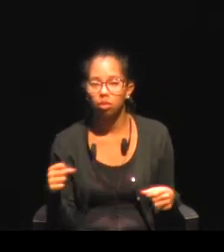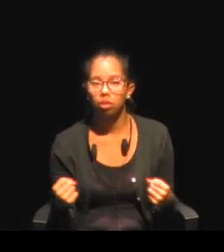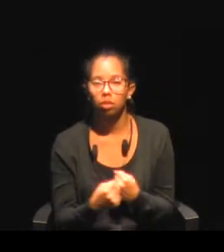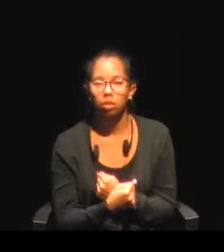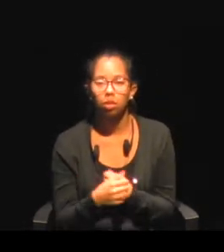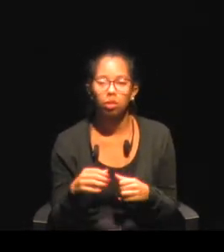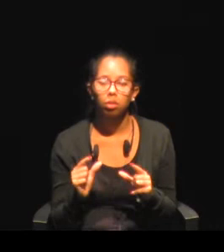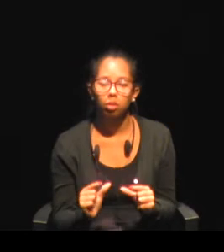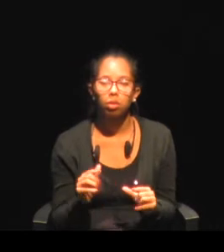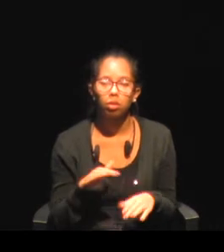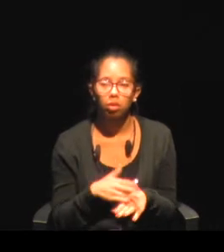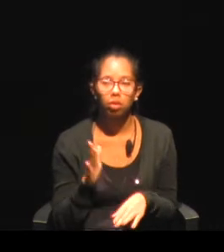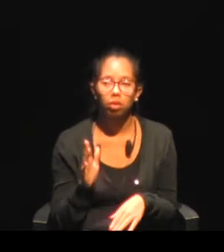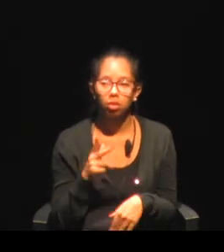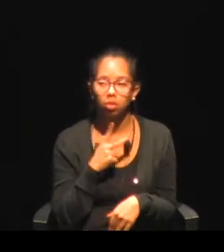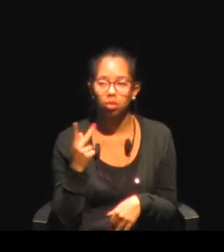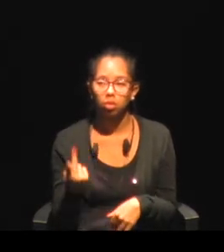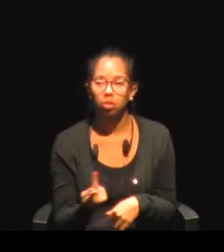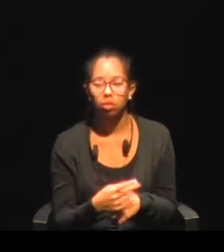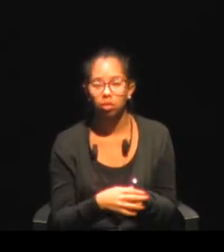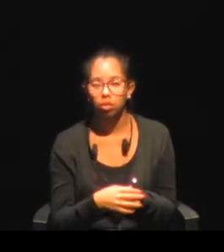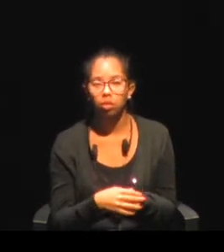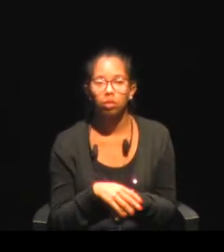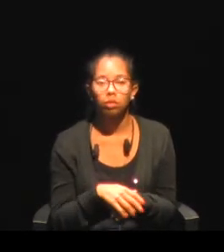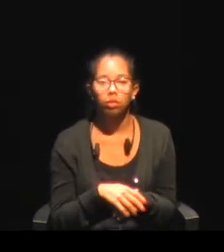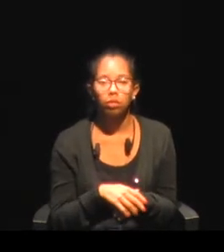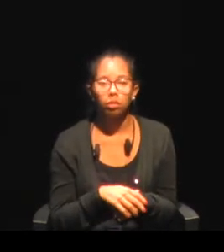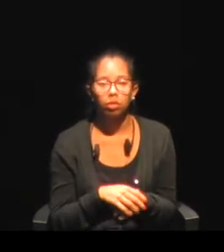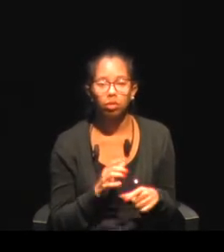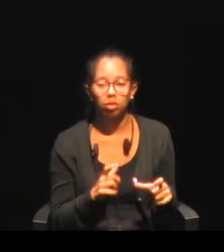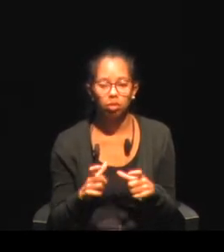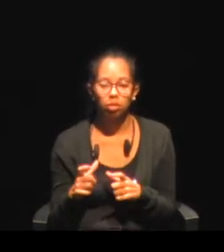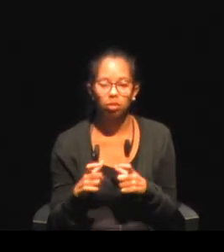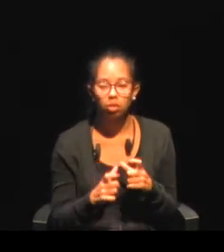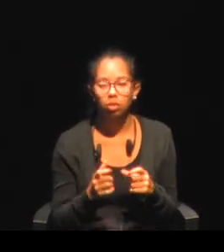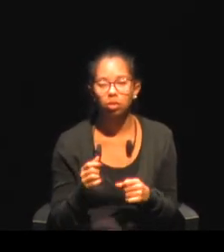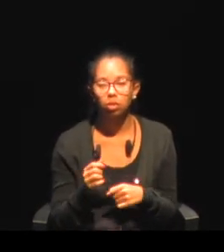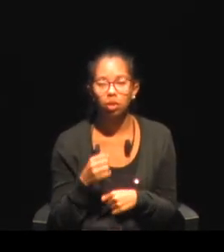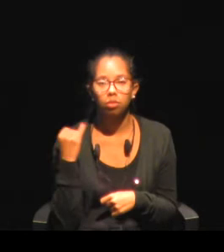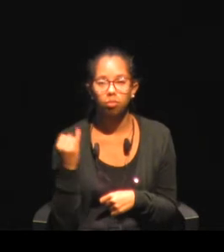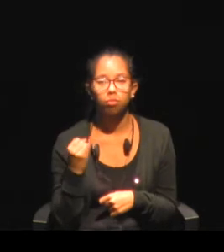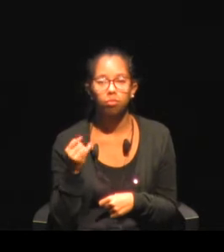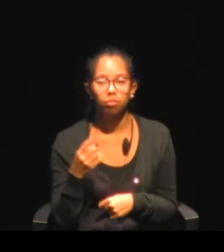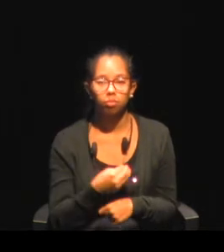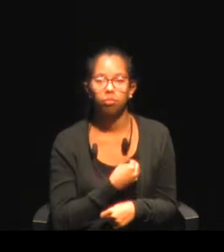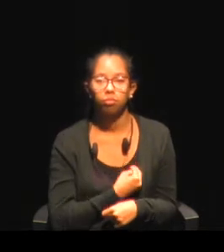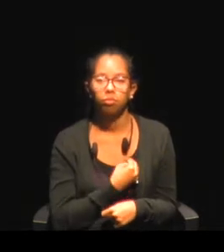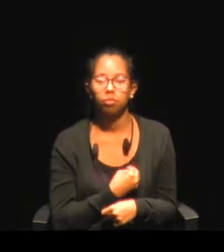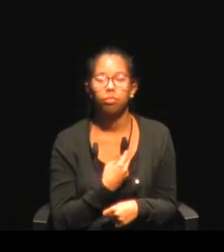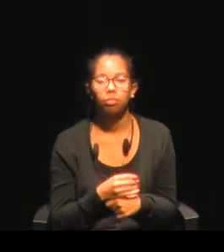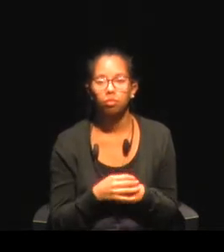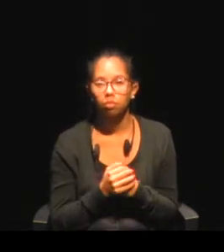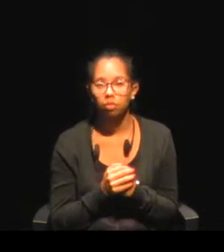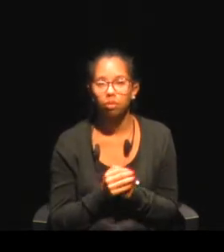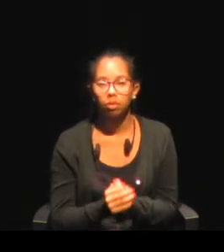quer dizer, um lugar que abrace um pouco mais e se amplie um pouco o espaço, que é um espaço fundamentalmente de convivência,